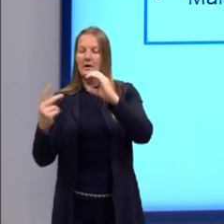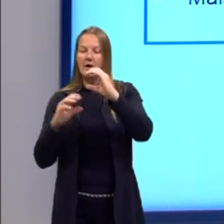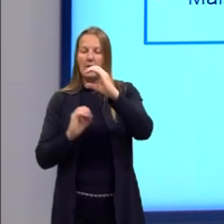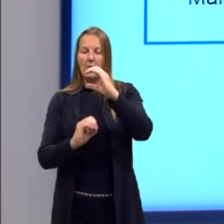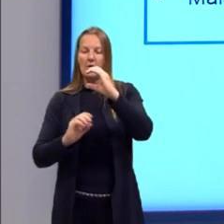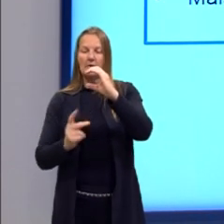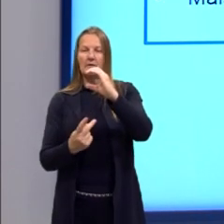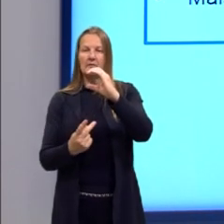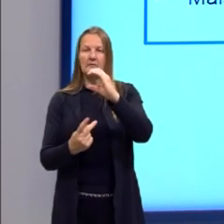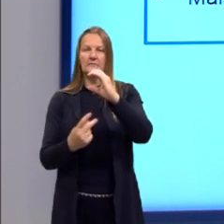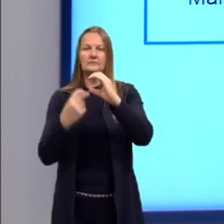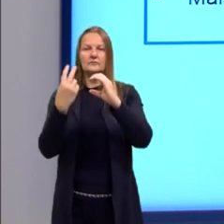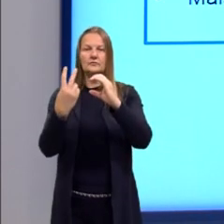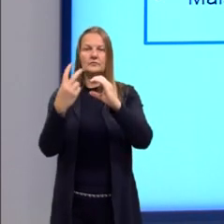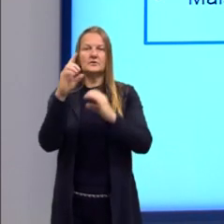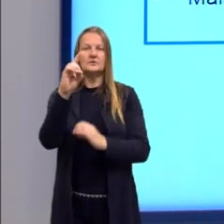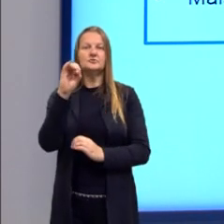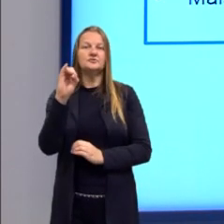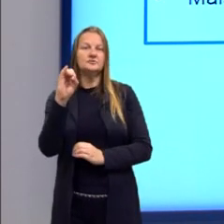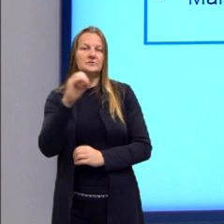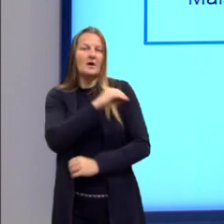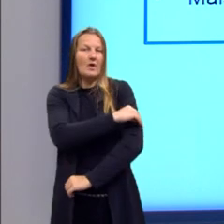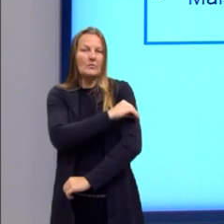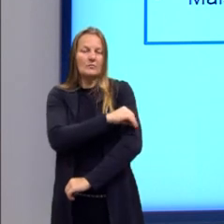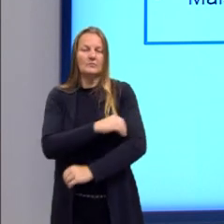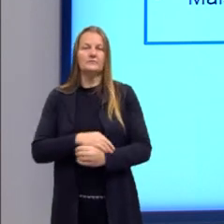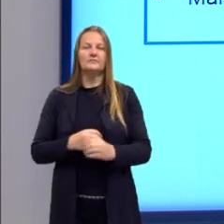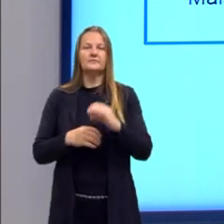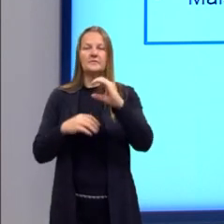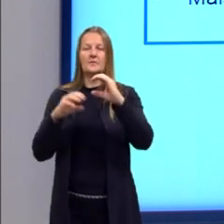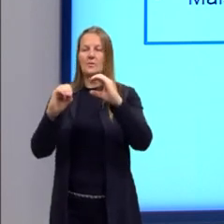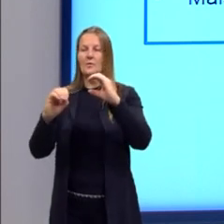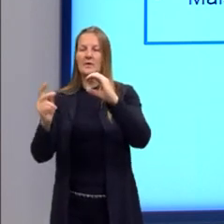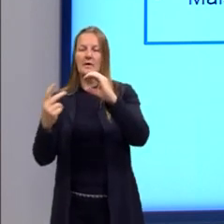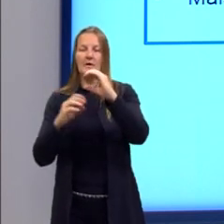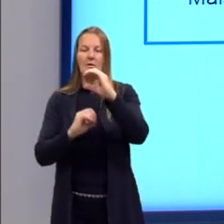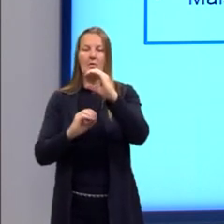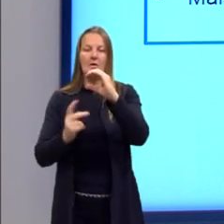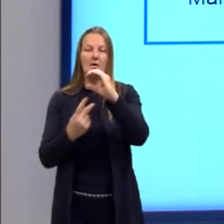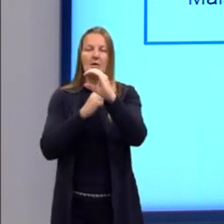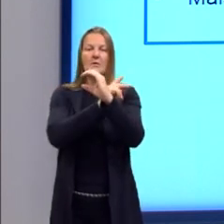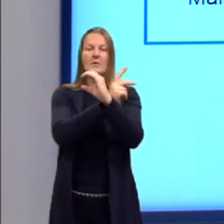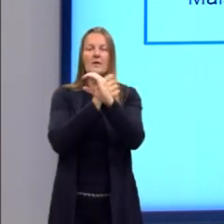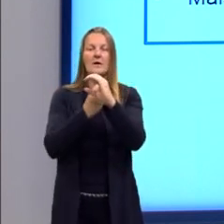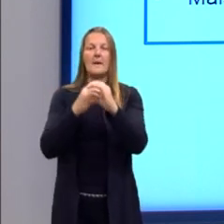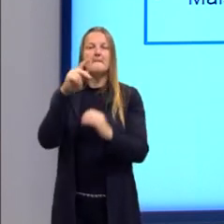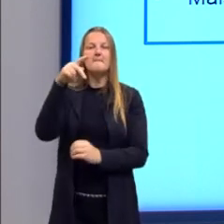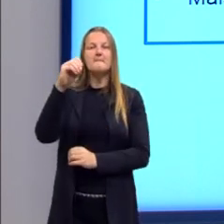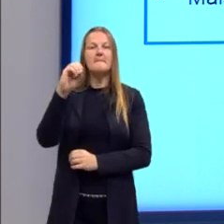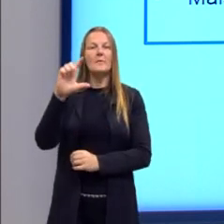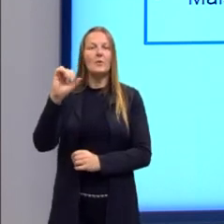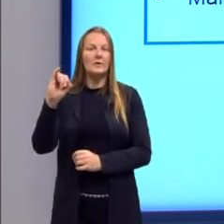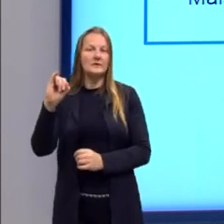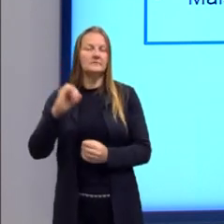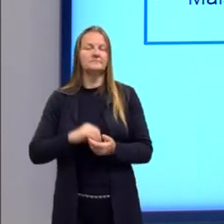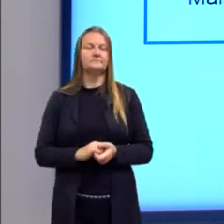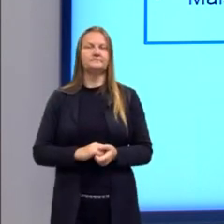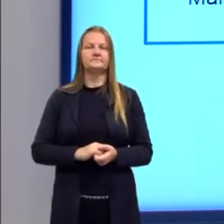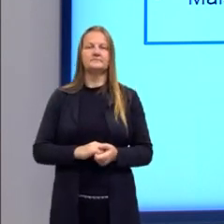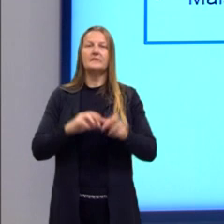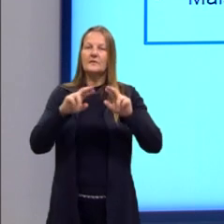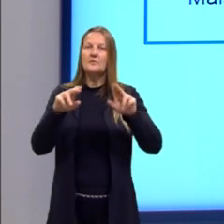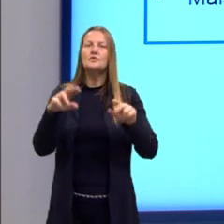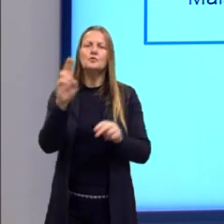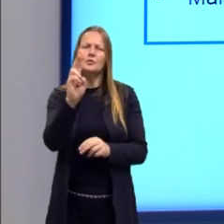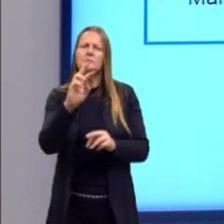na minha cadeia carbônica eu tenho de álcools esse eu tenho mais do que três vai ser um polialcool você é fácil nessa andamento fatura a